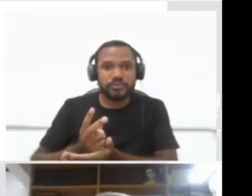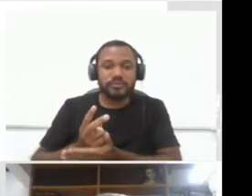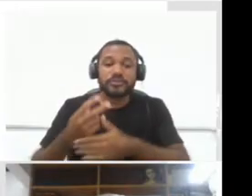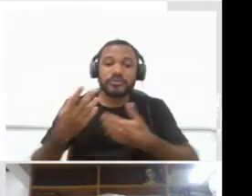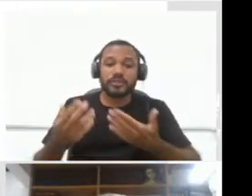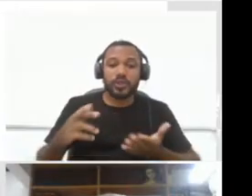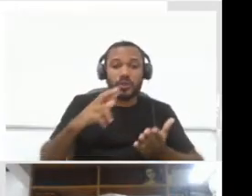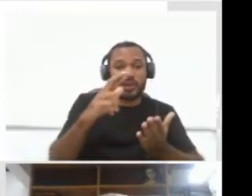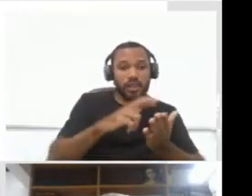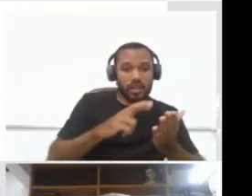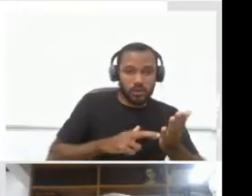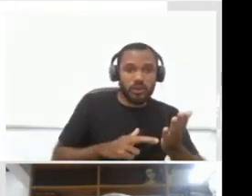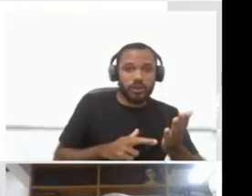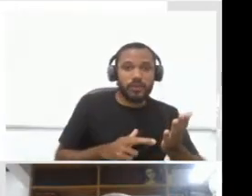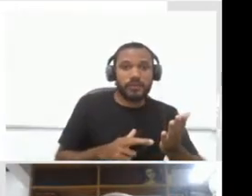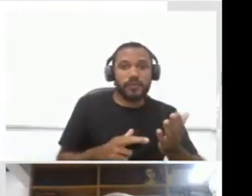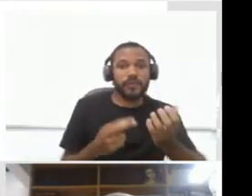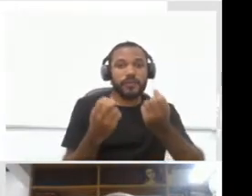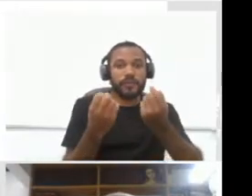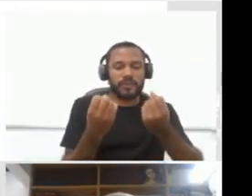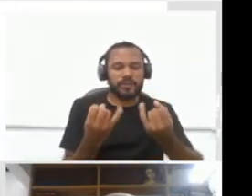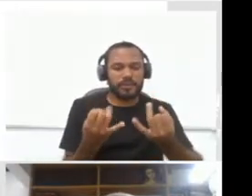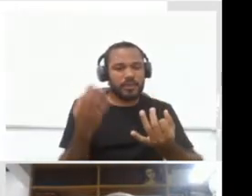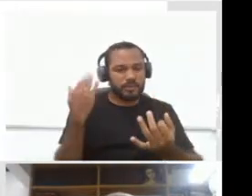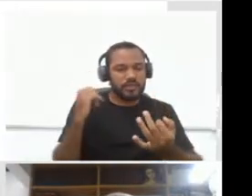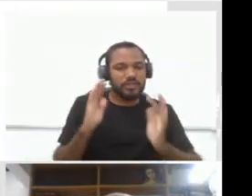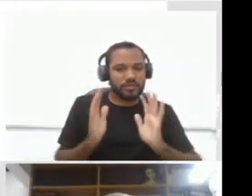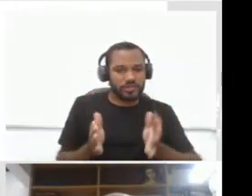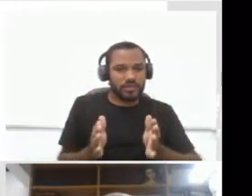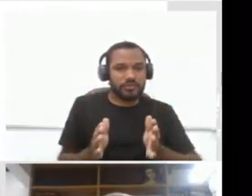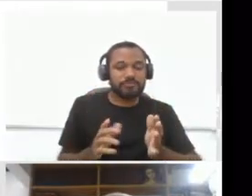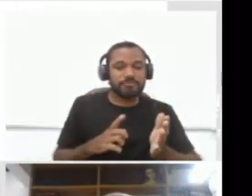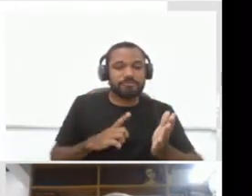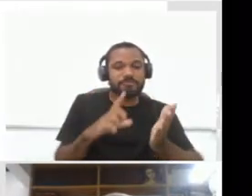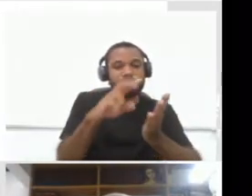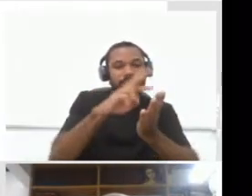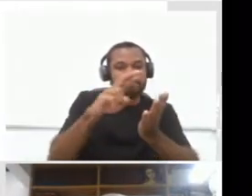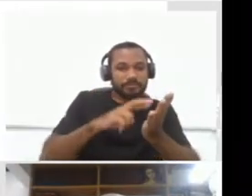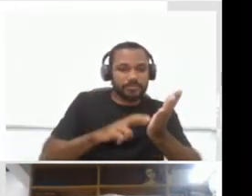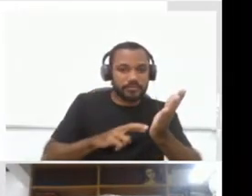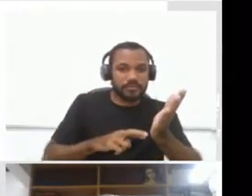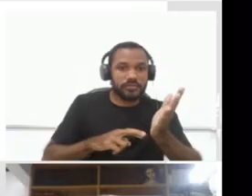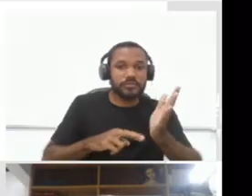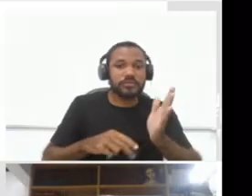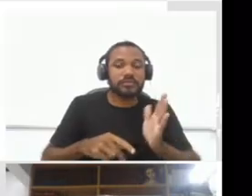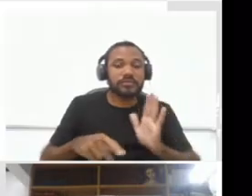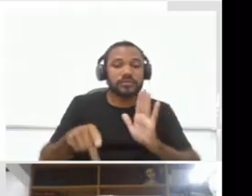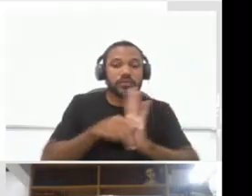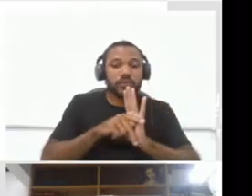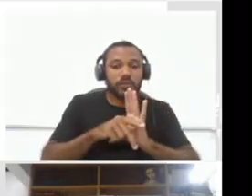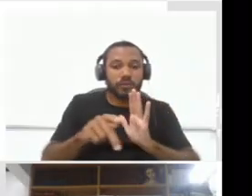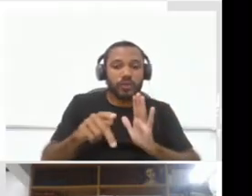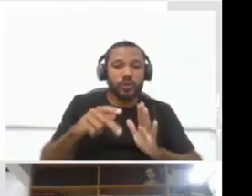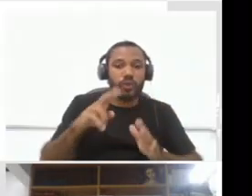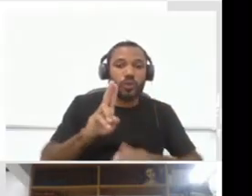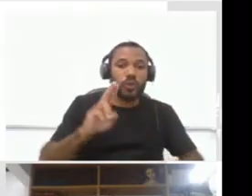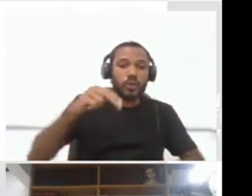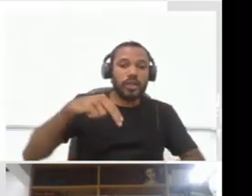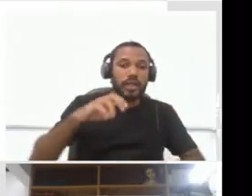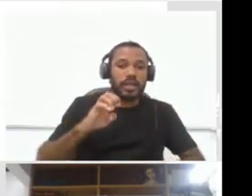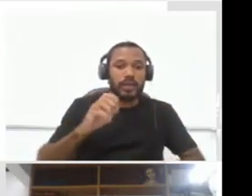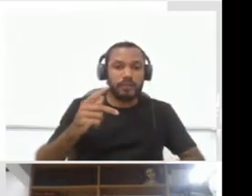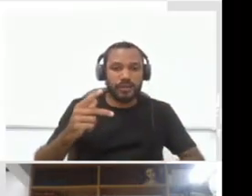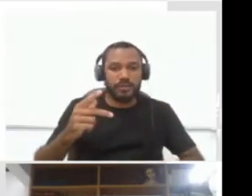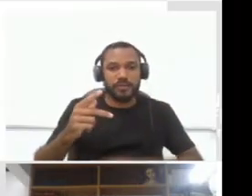do Production Gap Report, esse relatório é comandado pela UNEP, né? A UNEP,